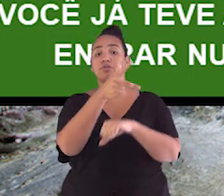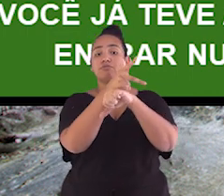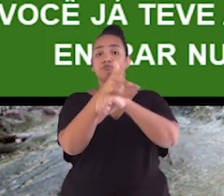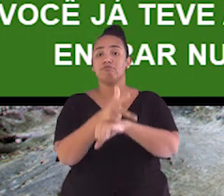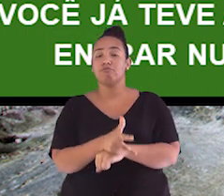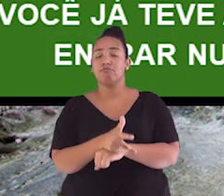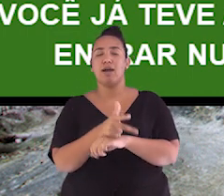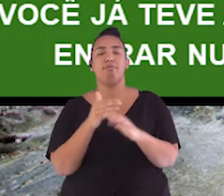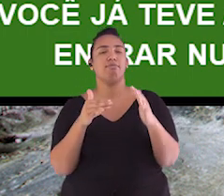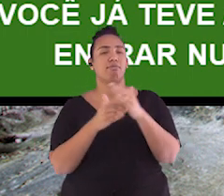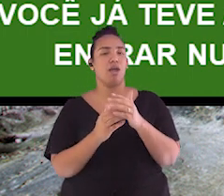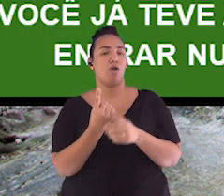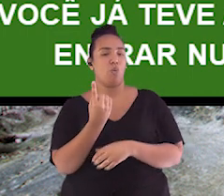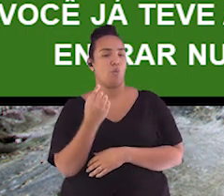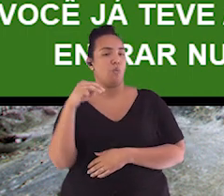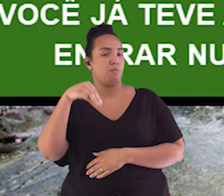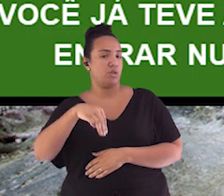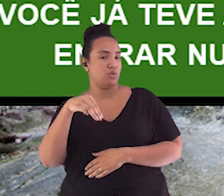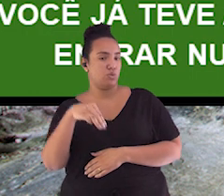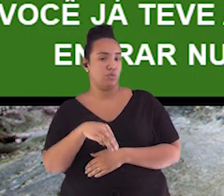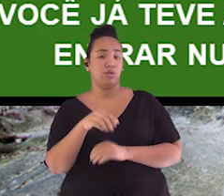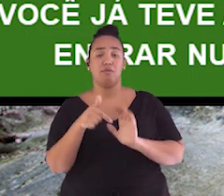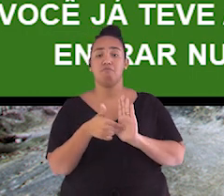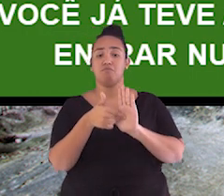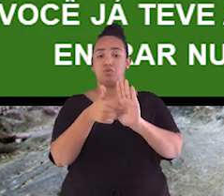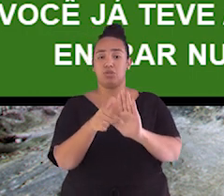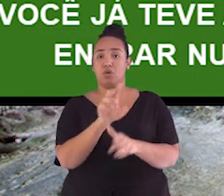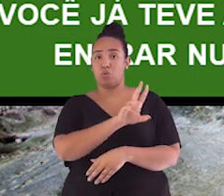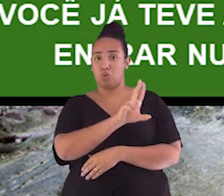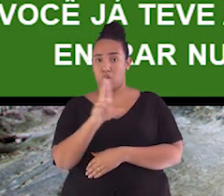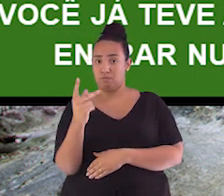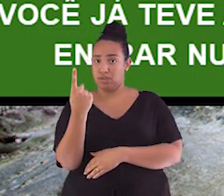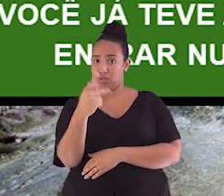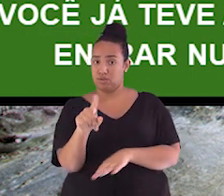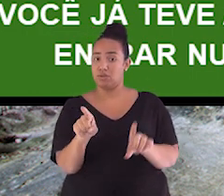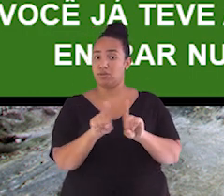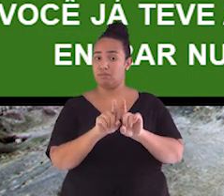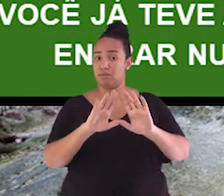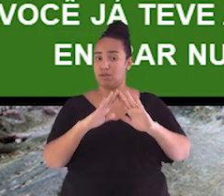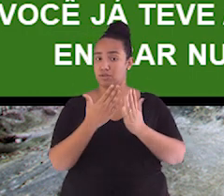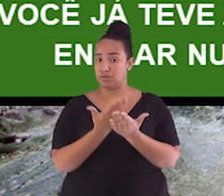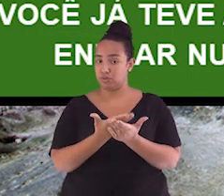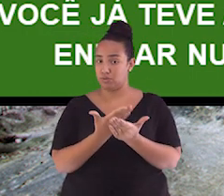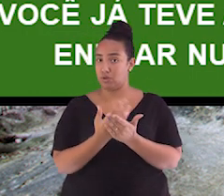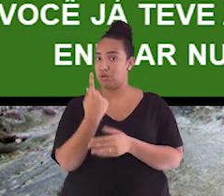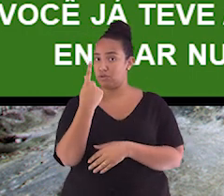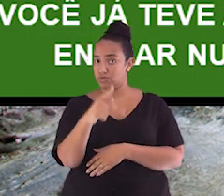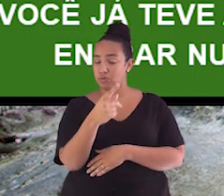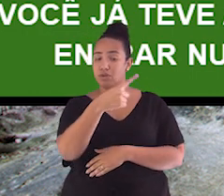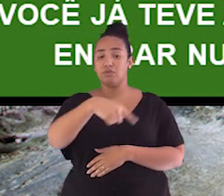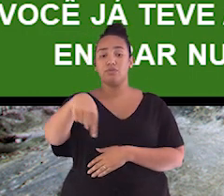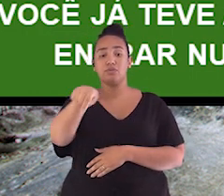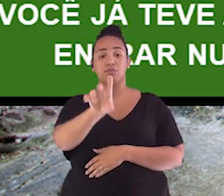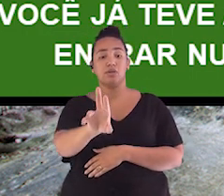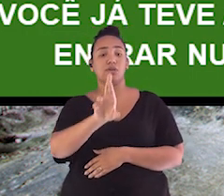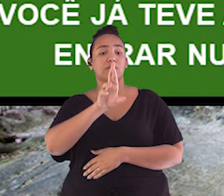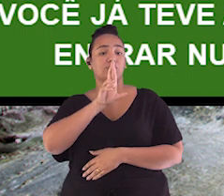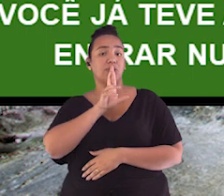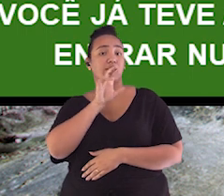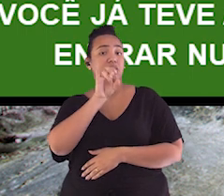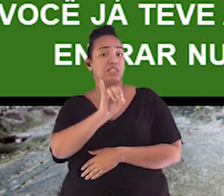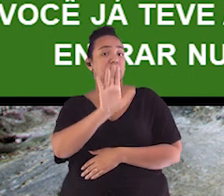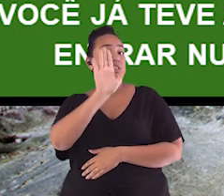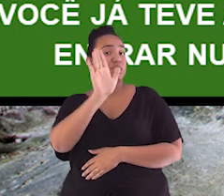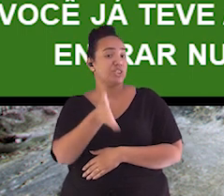mais ou menos 1 minuto apresentando o seu nome e de qual escola você é. Você vai me dizer se você já teve